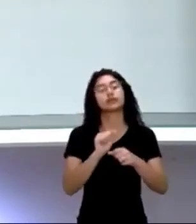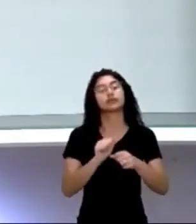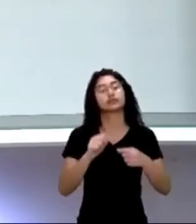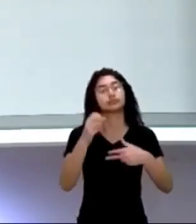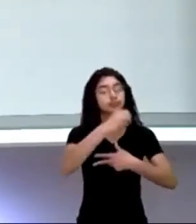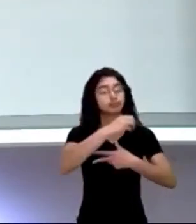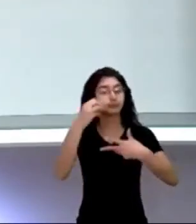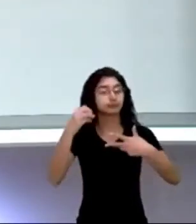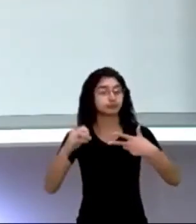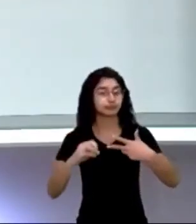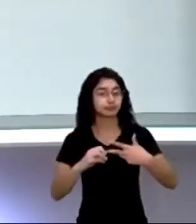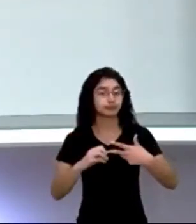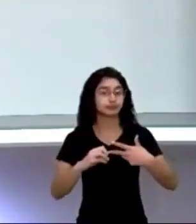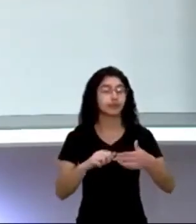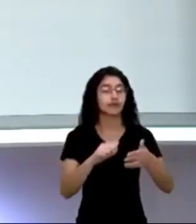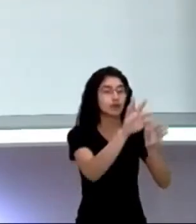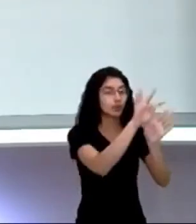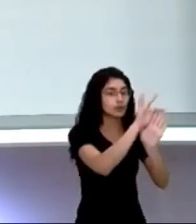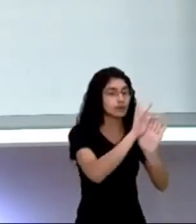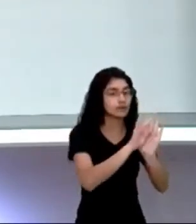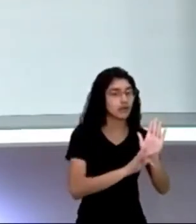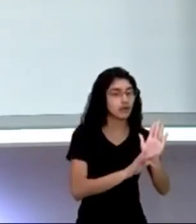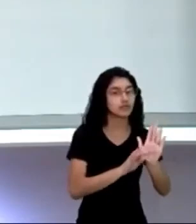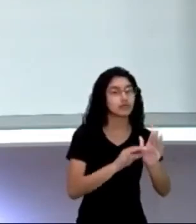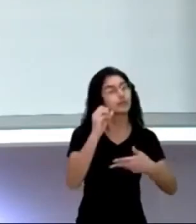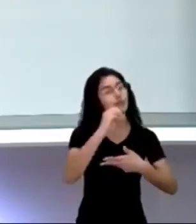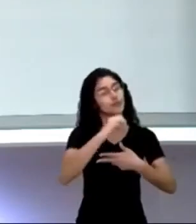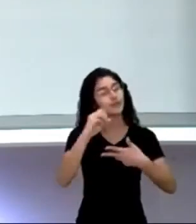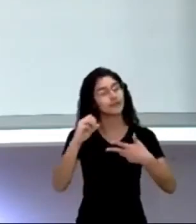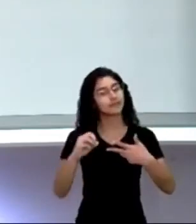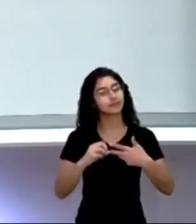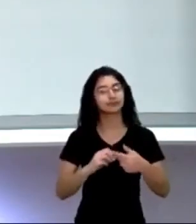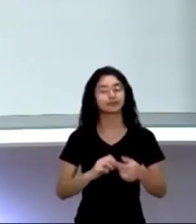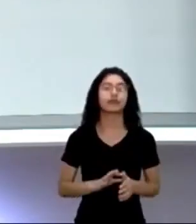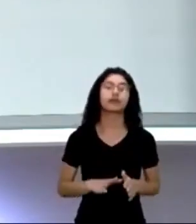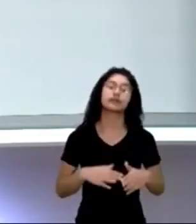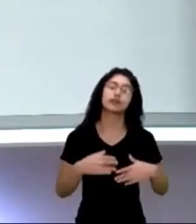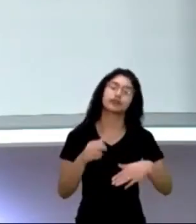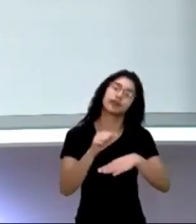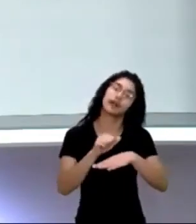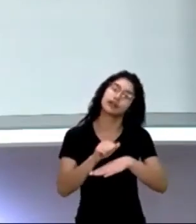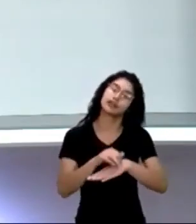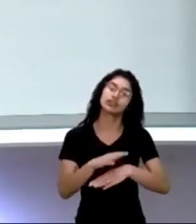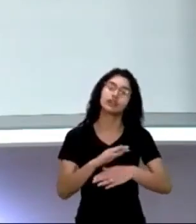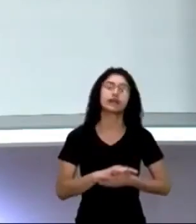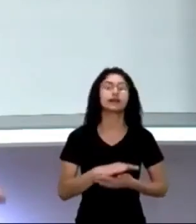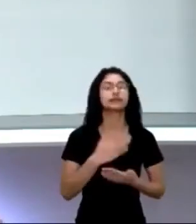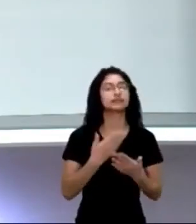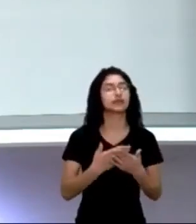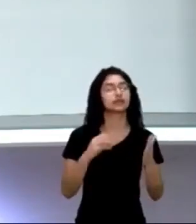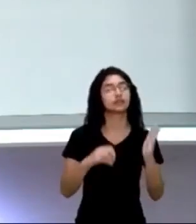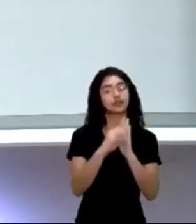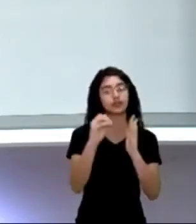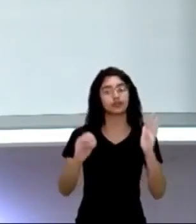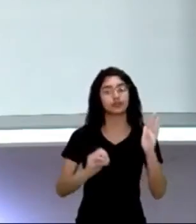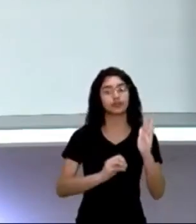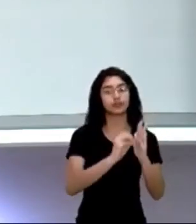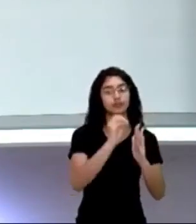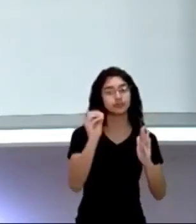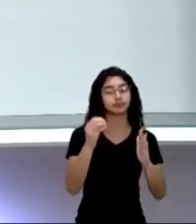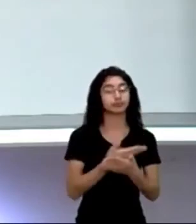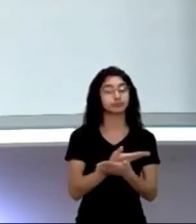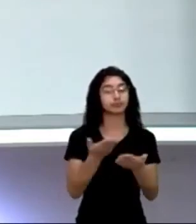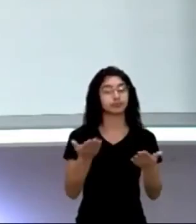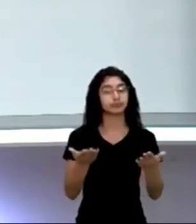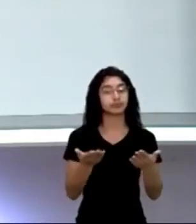que ter bastante argumento. E para você ir bem no Enem, então fica a dica aí de assistir essas aulas que o Centro de Mídia está disponibilizando para vocês.